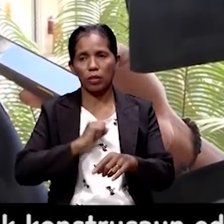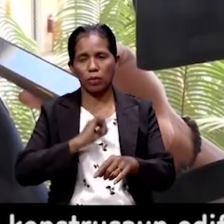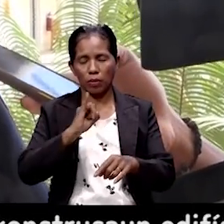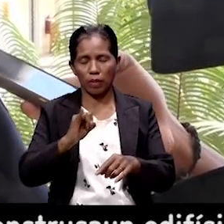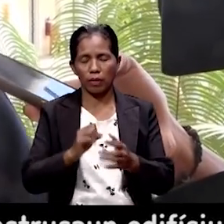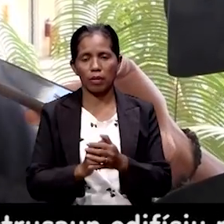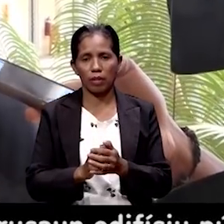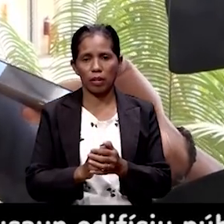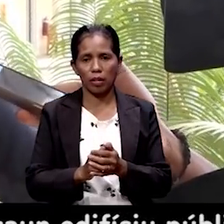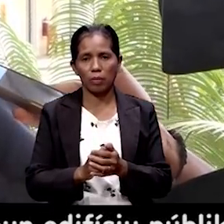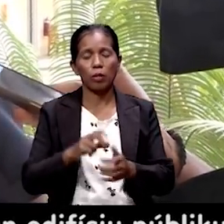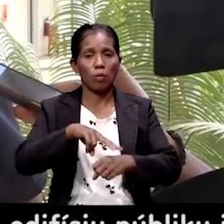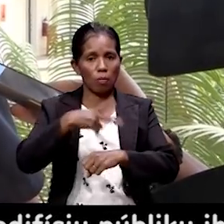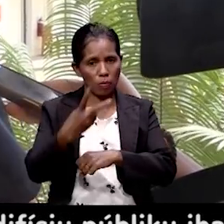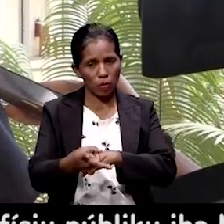no move.